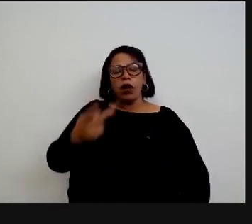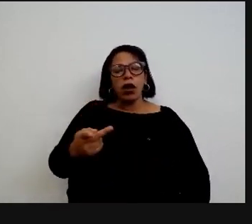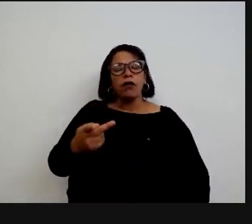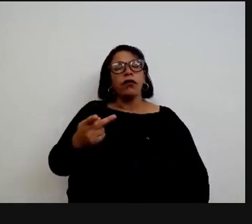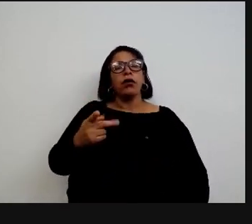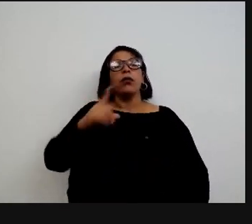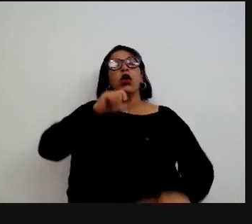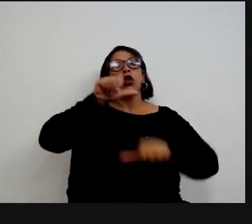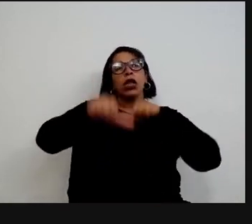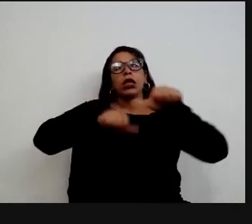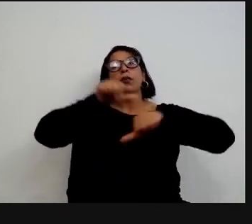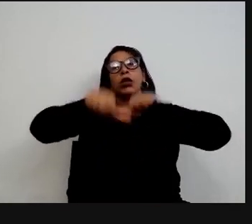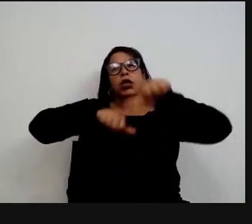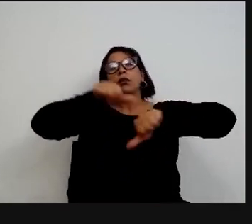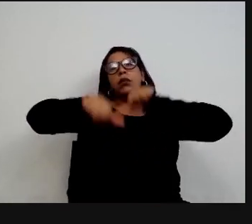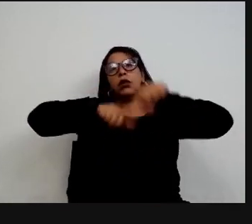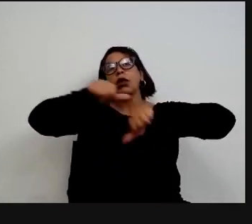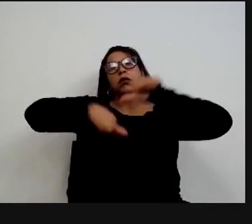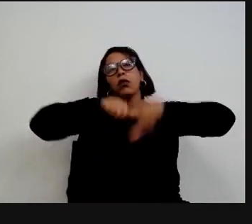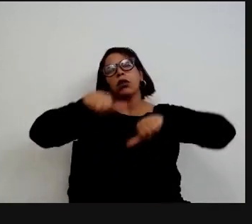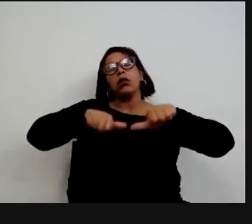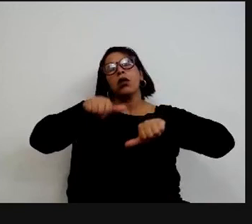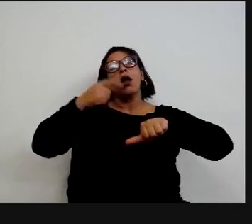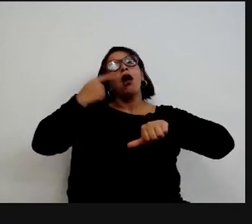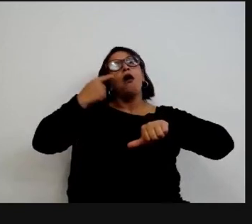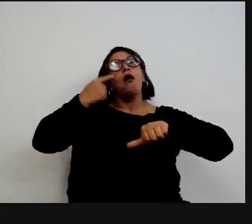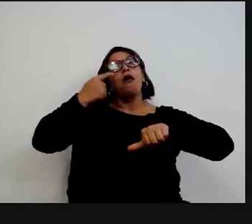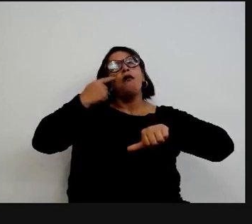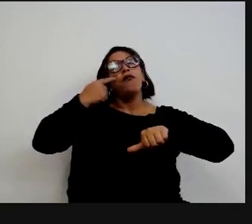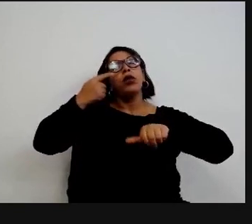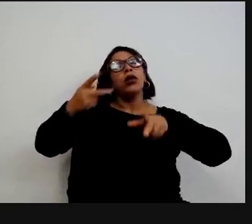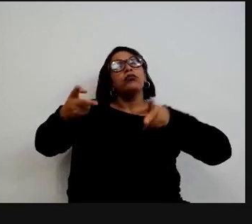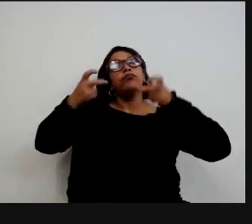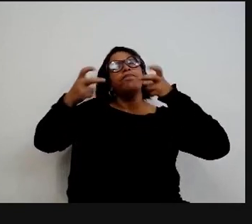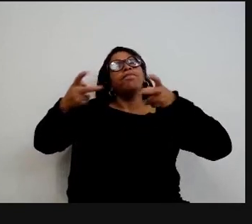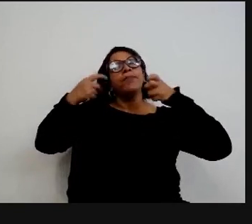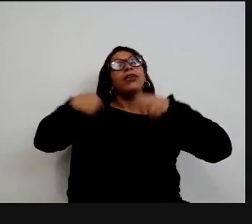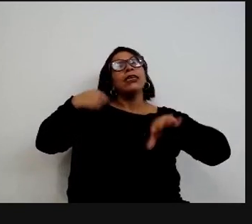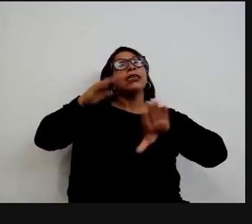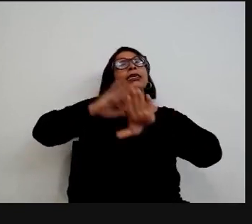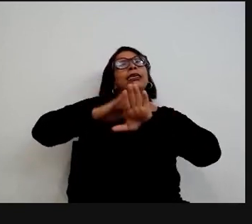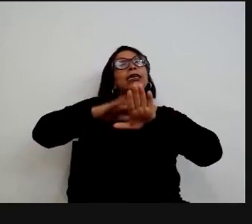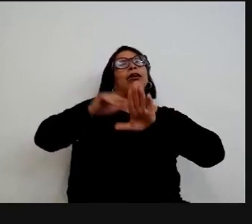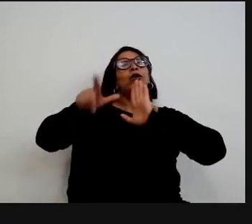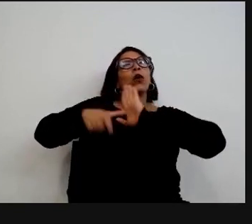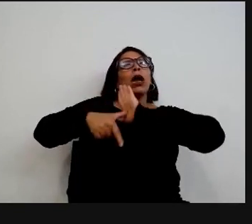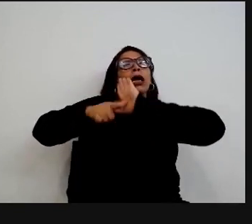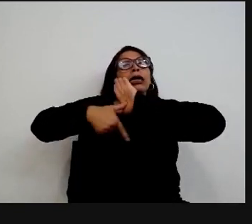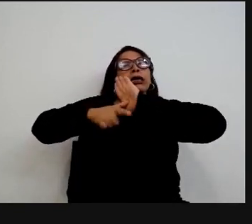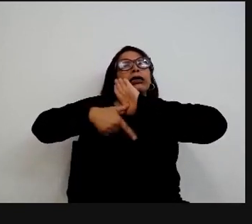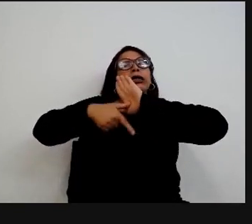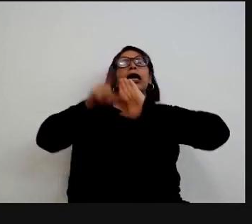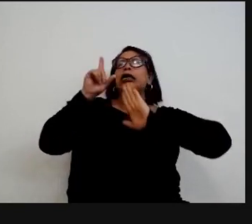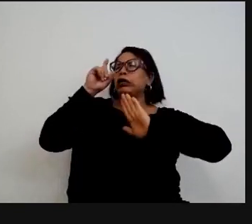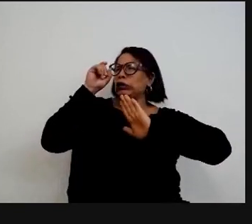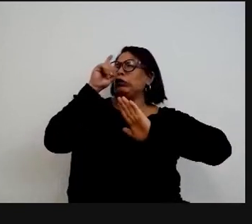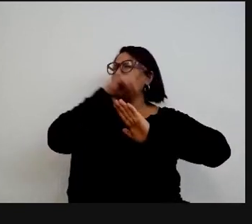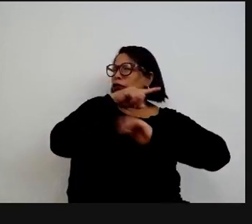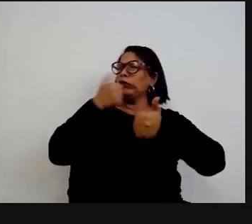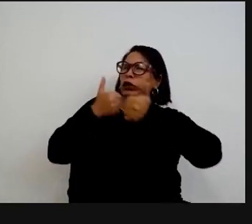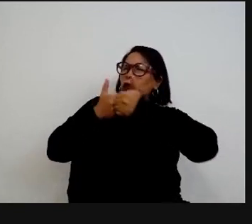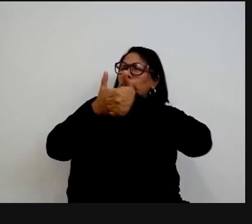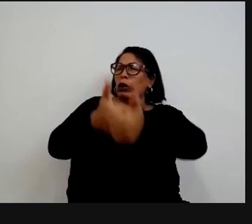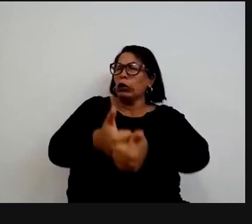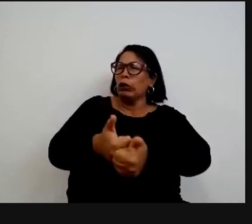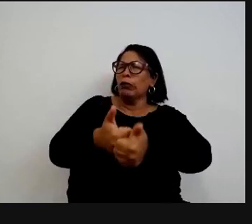da mudança, e eu como pessoa que tinha ficado um pouco para trás, como isso era difícil de